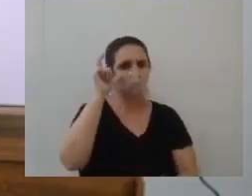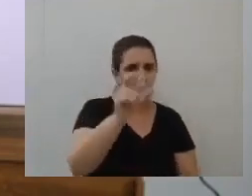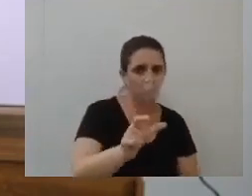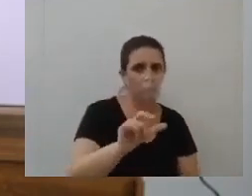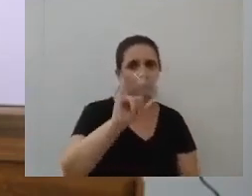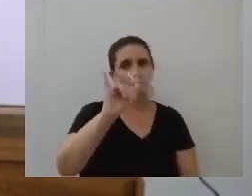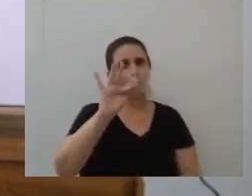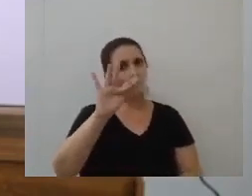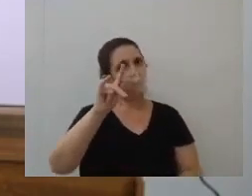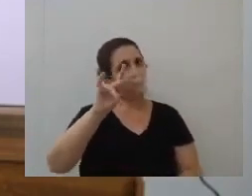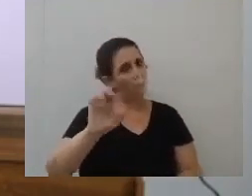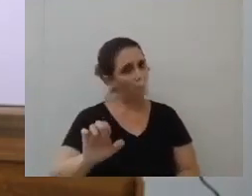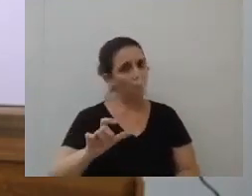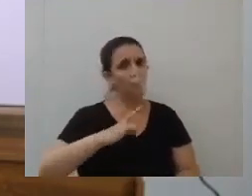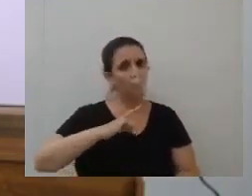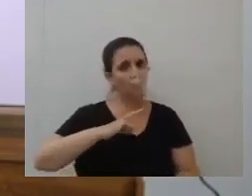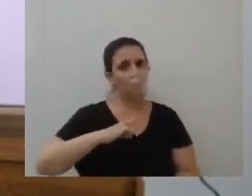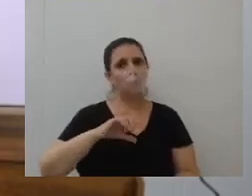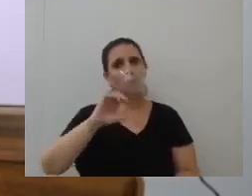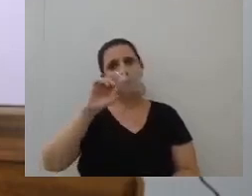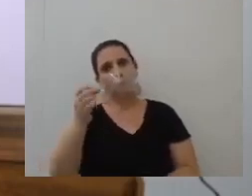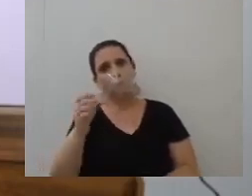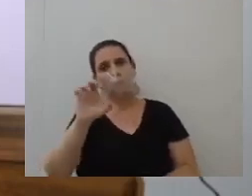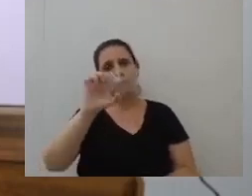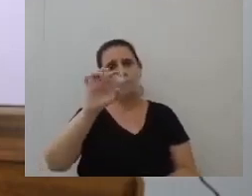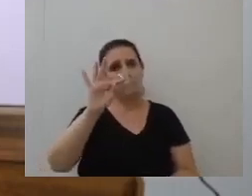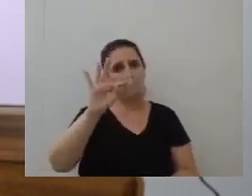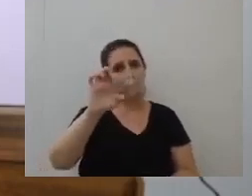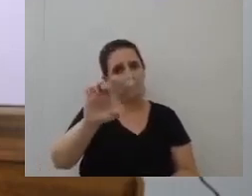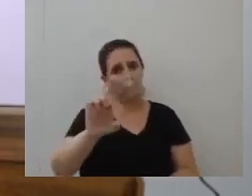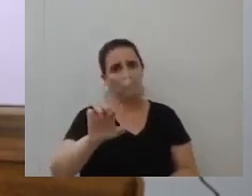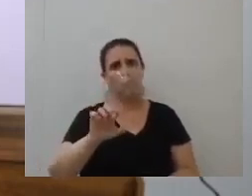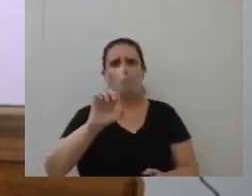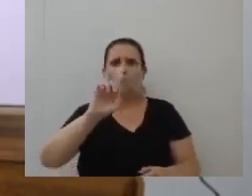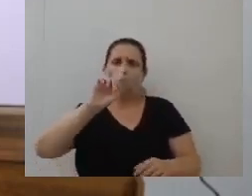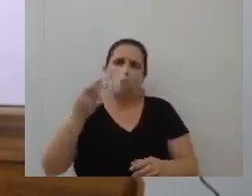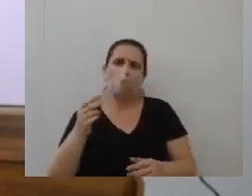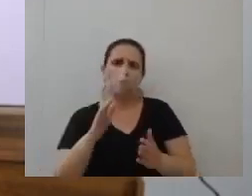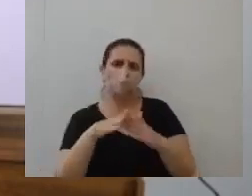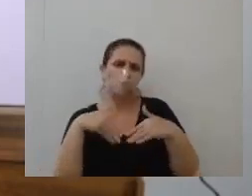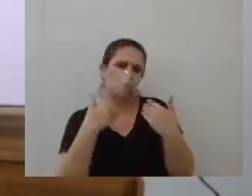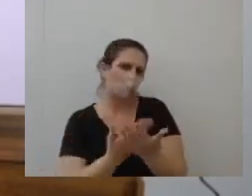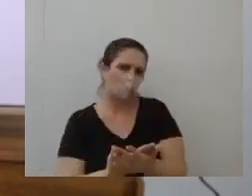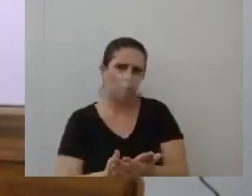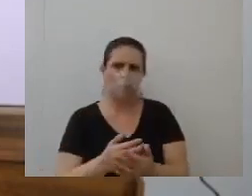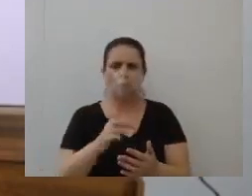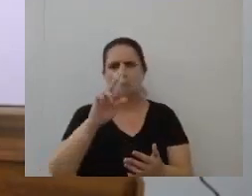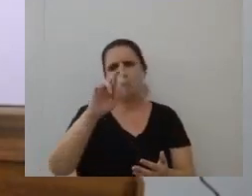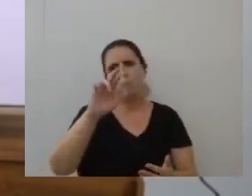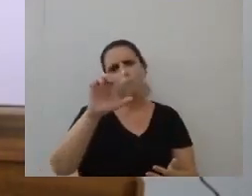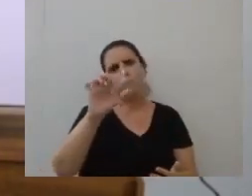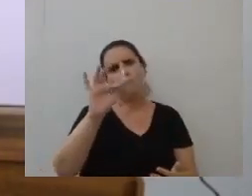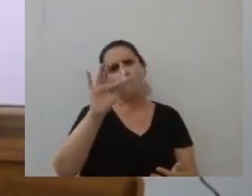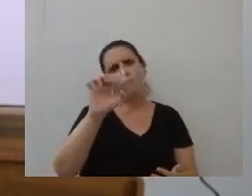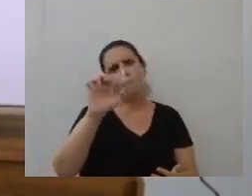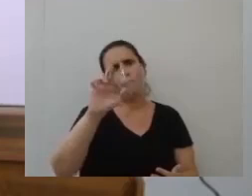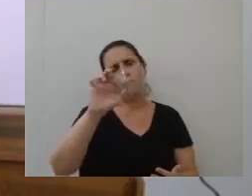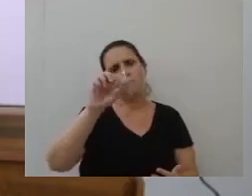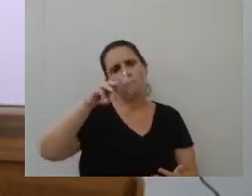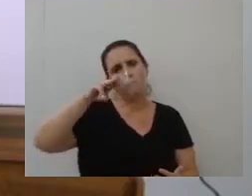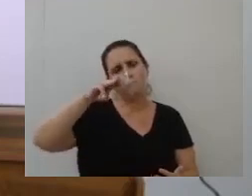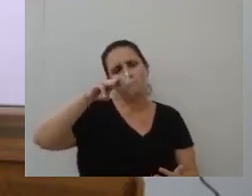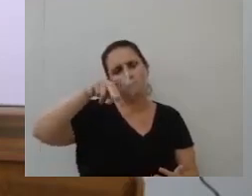interesse no IF, ou no ETE, ou em alguma escola de referência, para quem não já está. Pode ser também